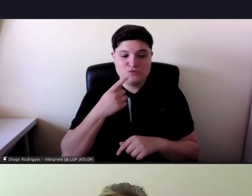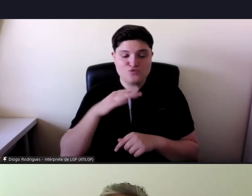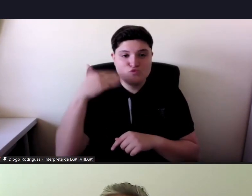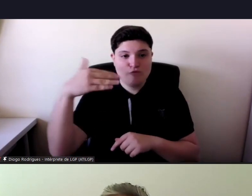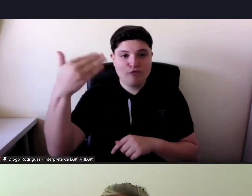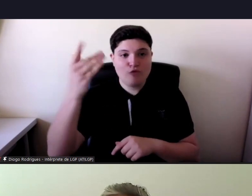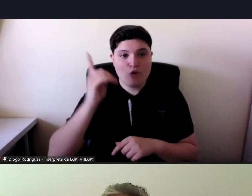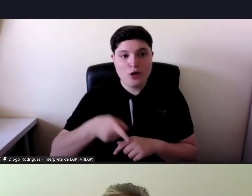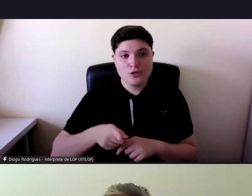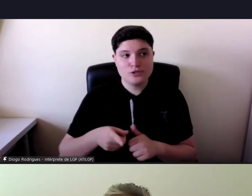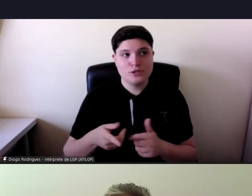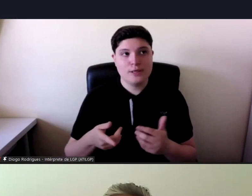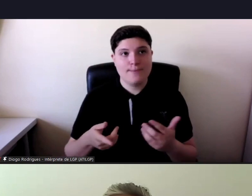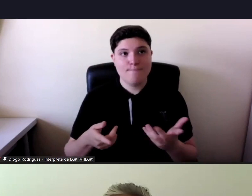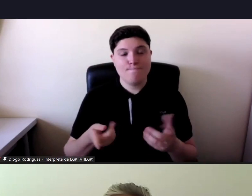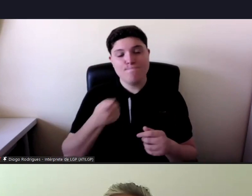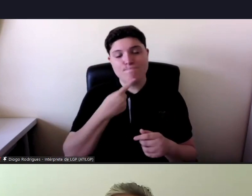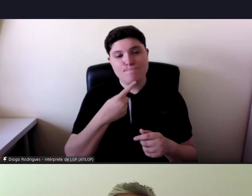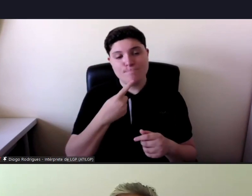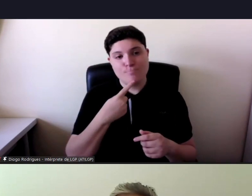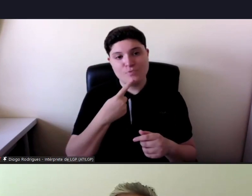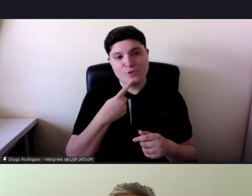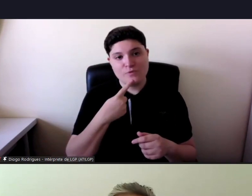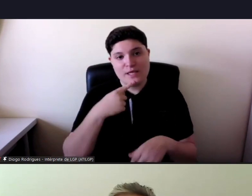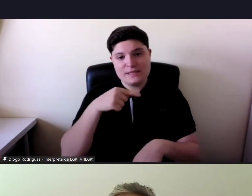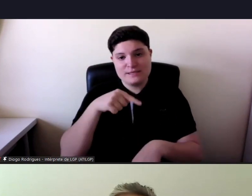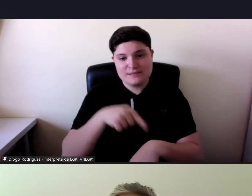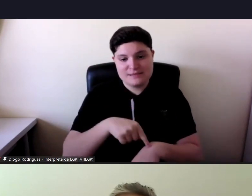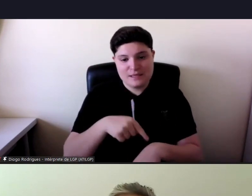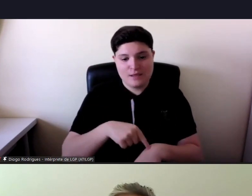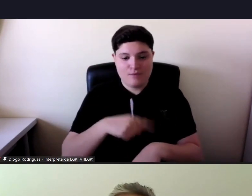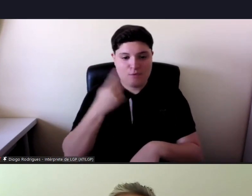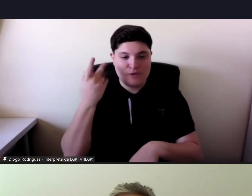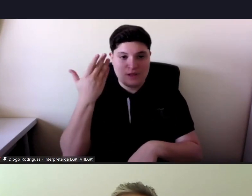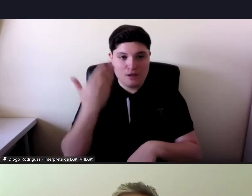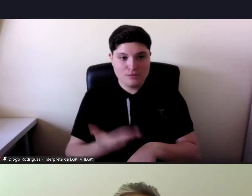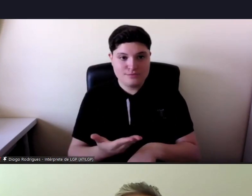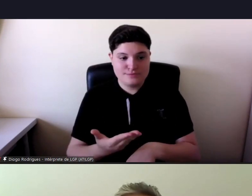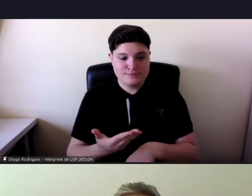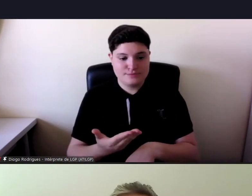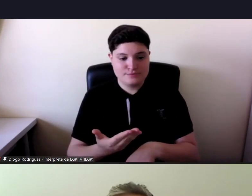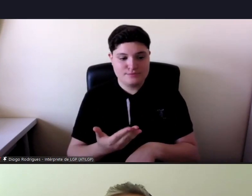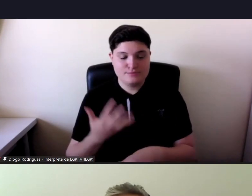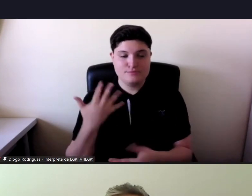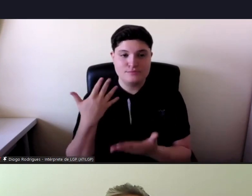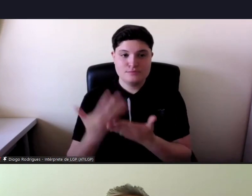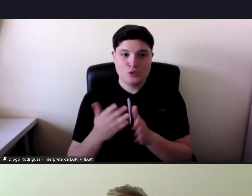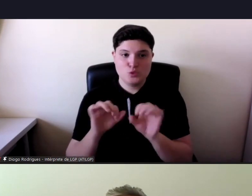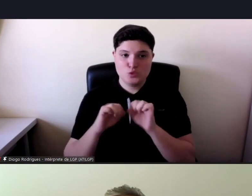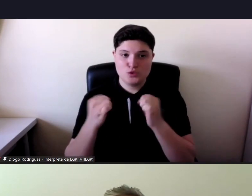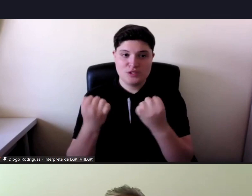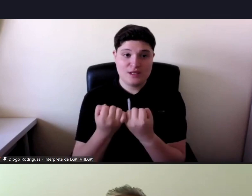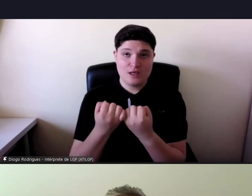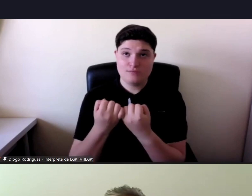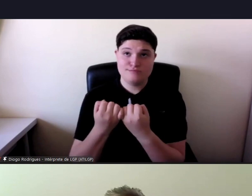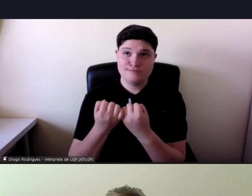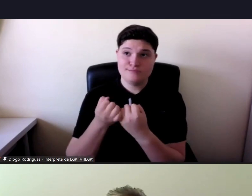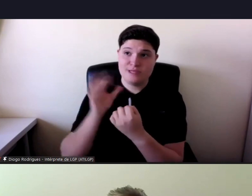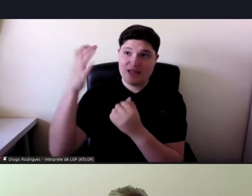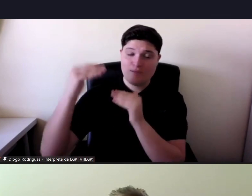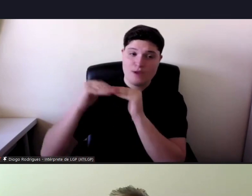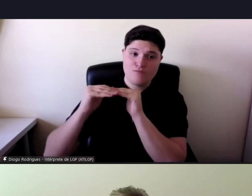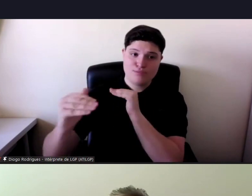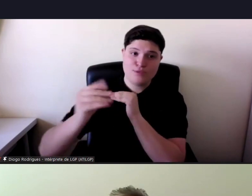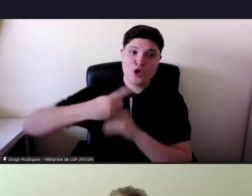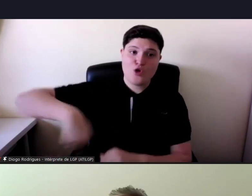gases com efeito de estufa. Por outro lado, se tivéssemos seguido a visão de 92 da Convenção das Nações